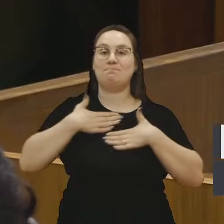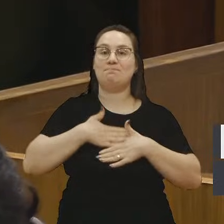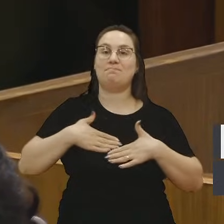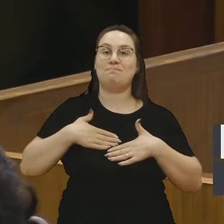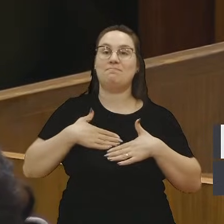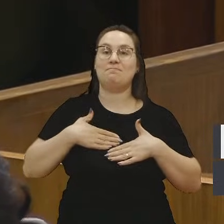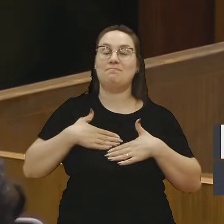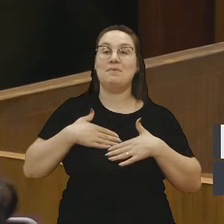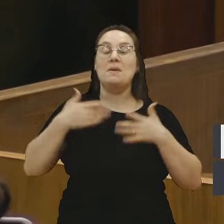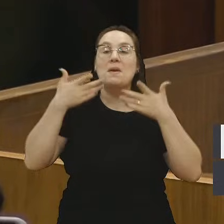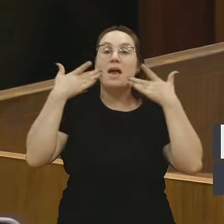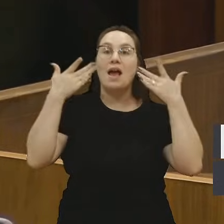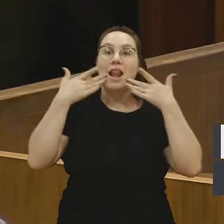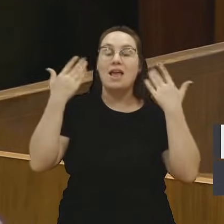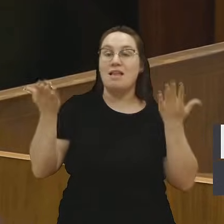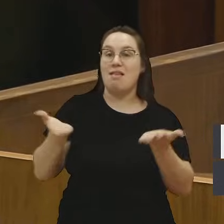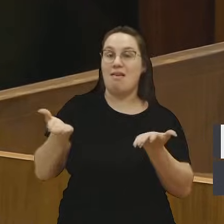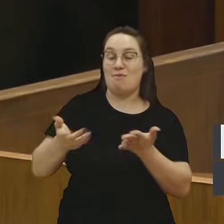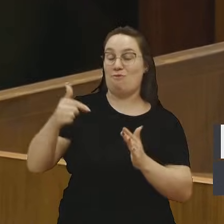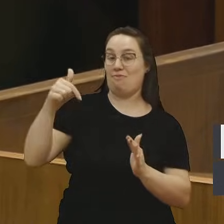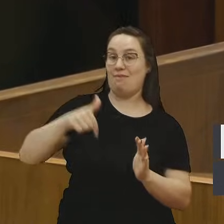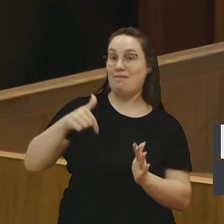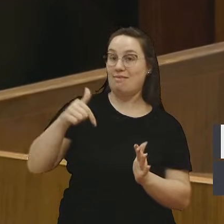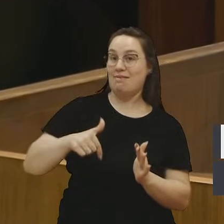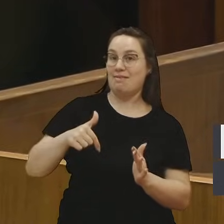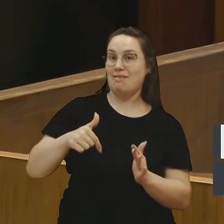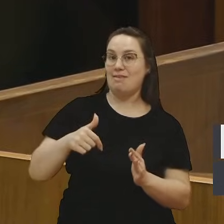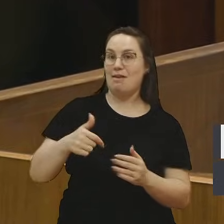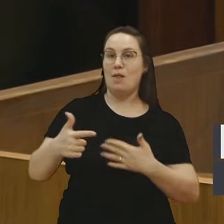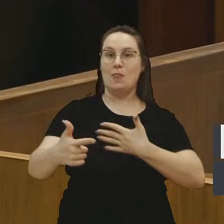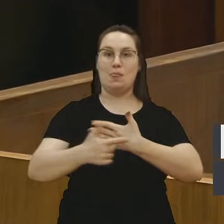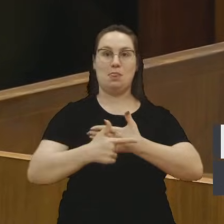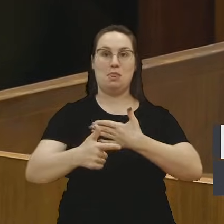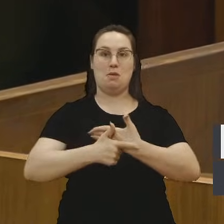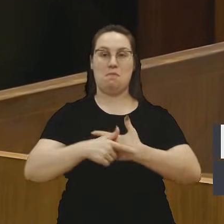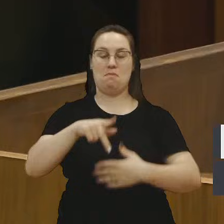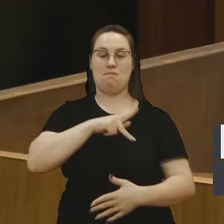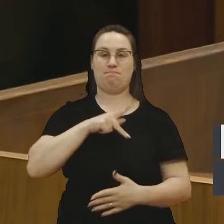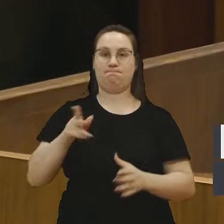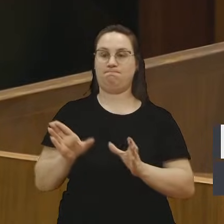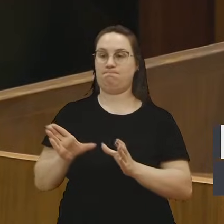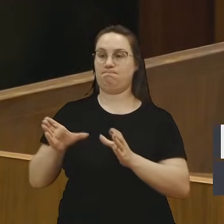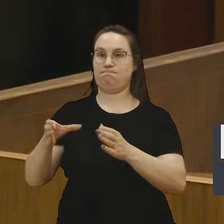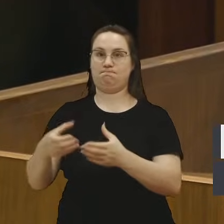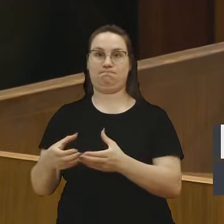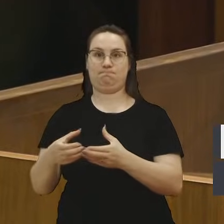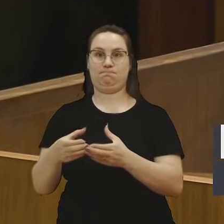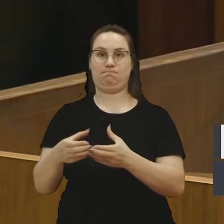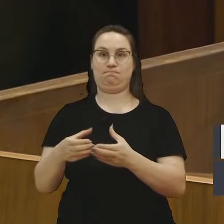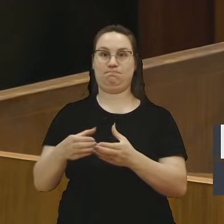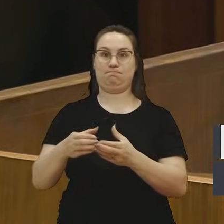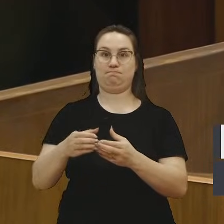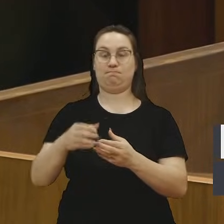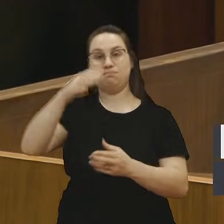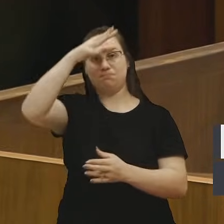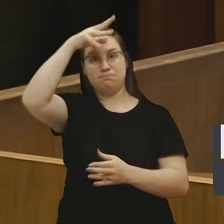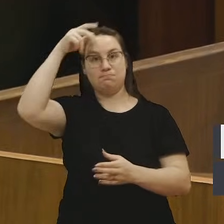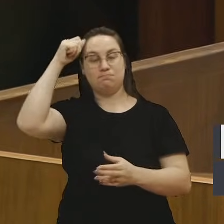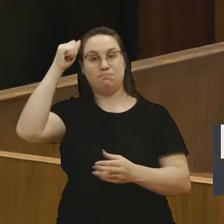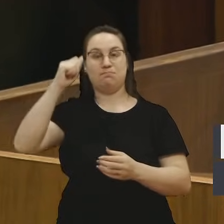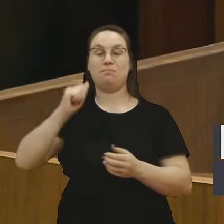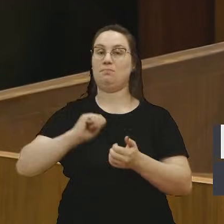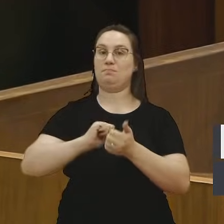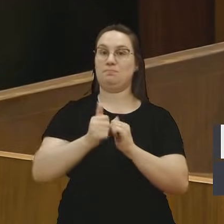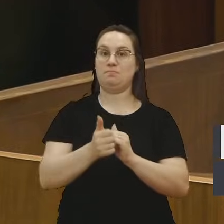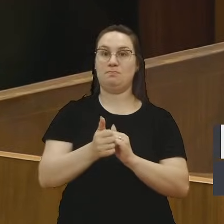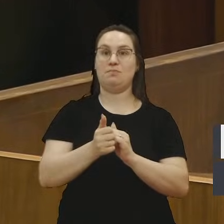declaro a minha alegria em estar aqui hoje, no papel de presidir o Conselho Municipal do Desporto, uma missão de grande responsabilidade